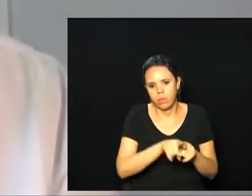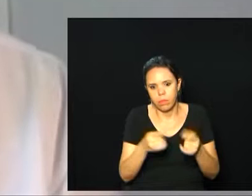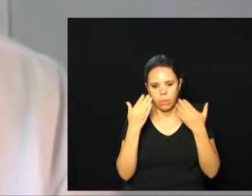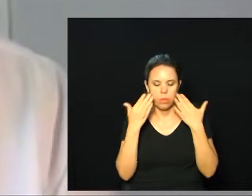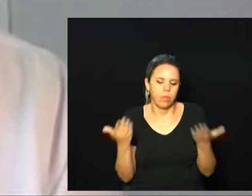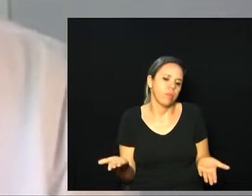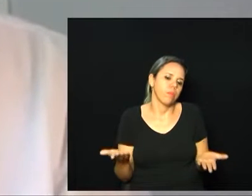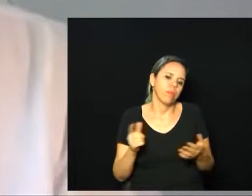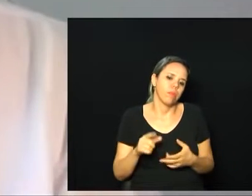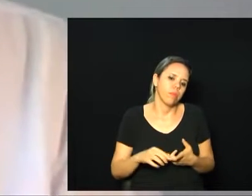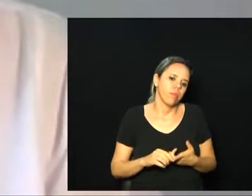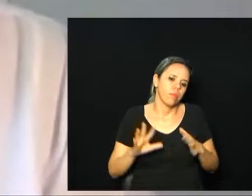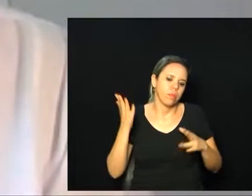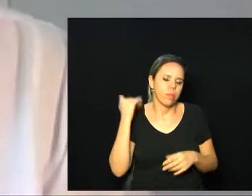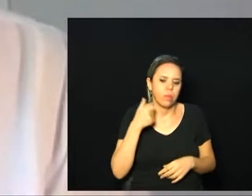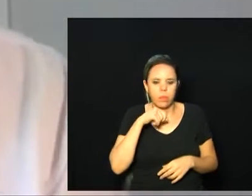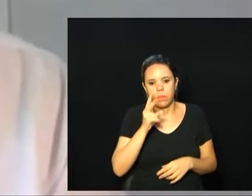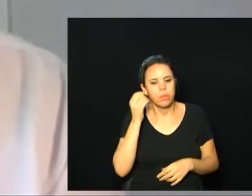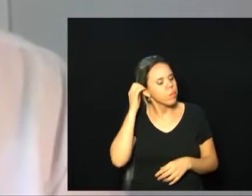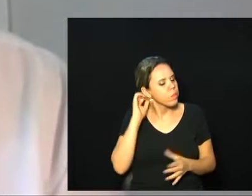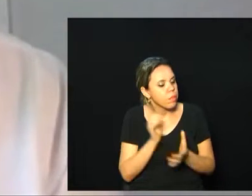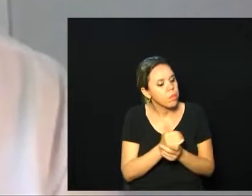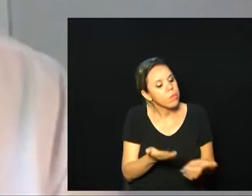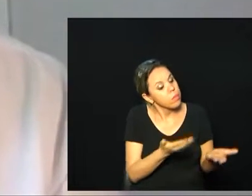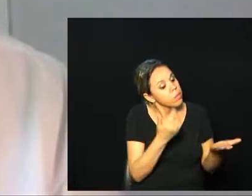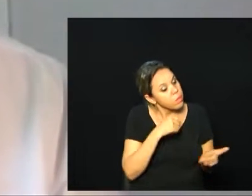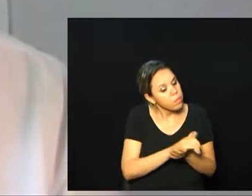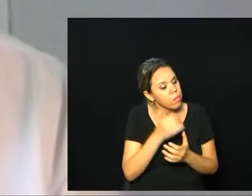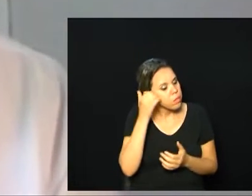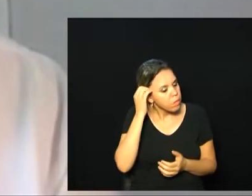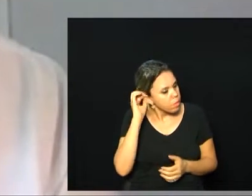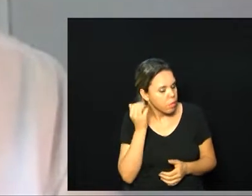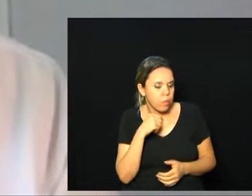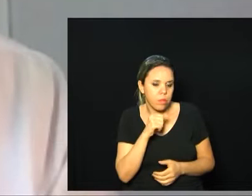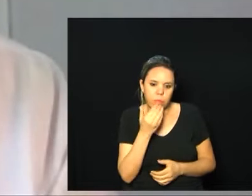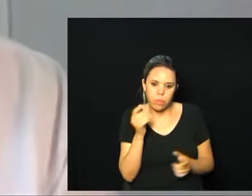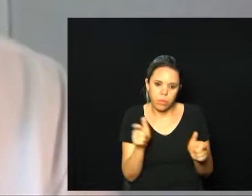evidente. Todo mundo sabe que a mãe sempre manda lavar a mão, né? A mãe está